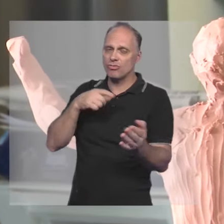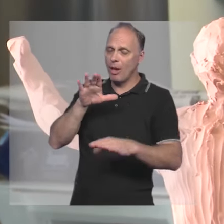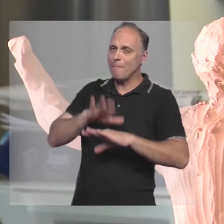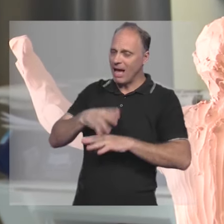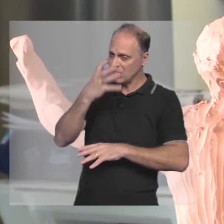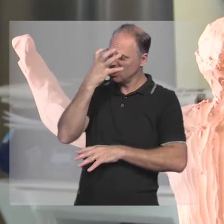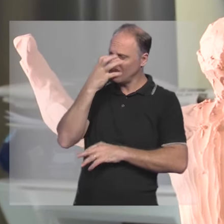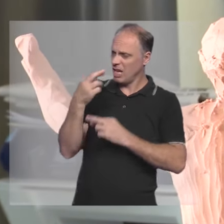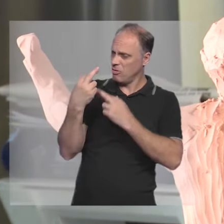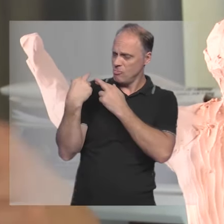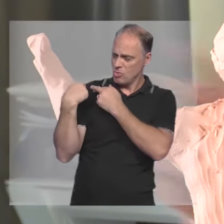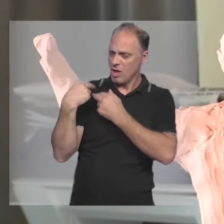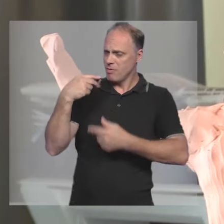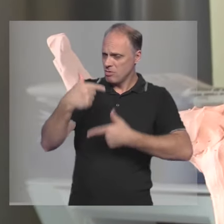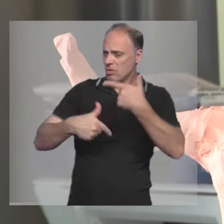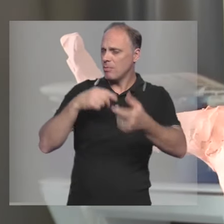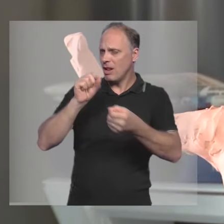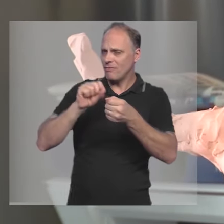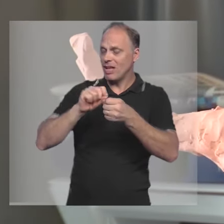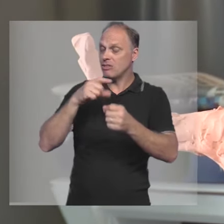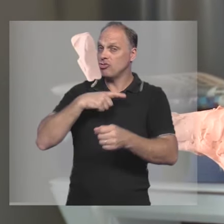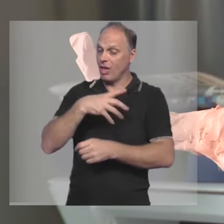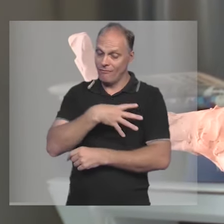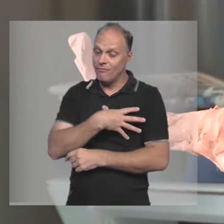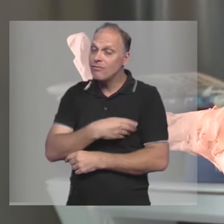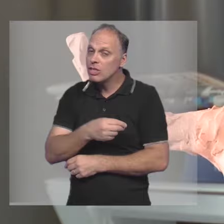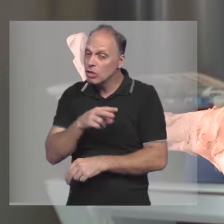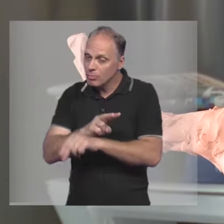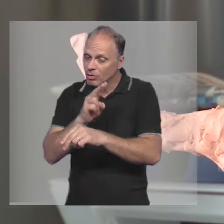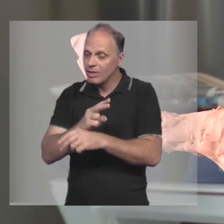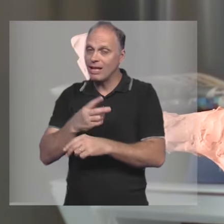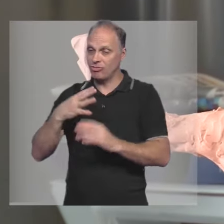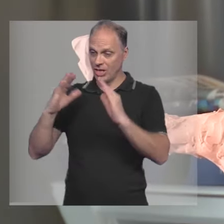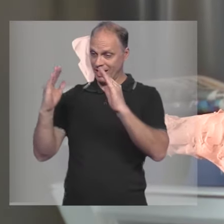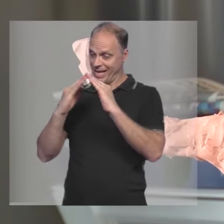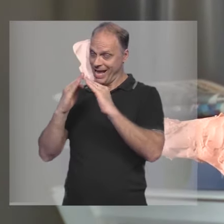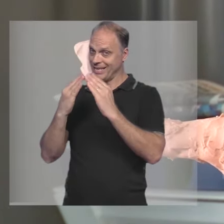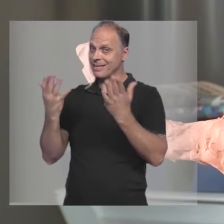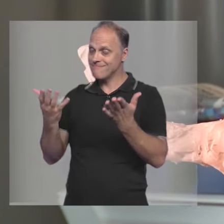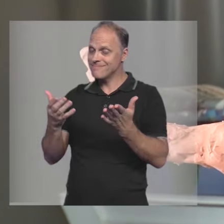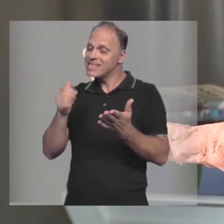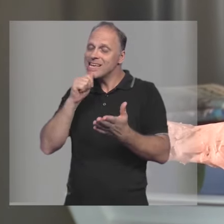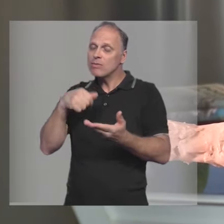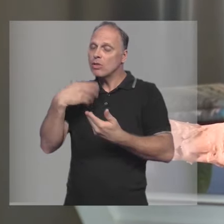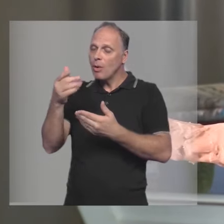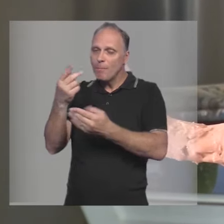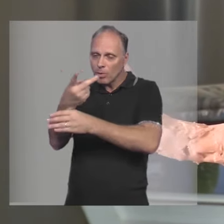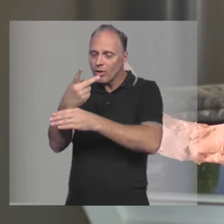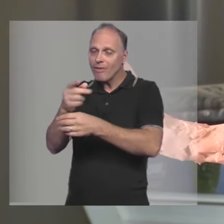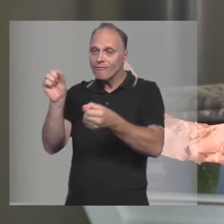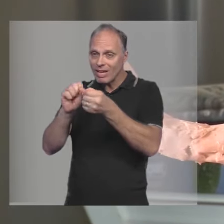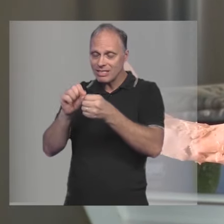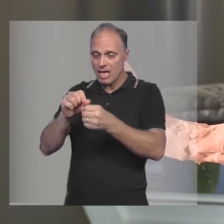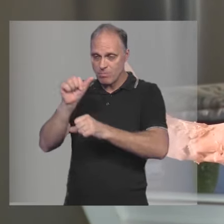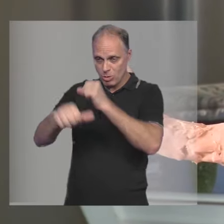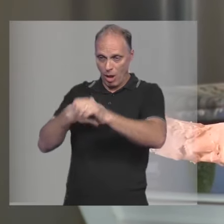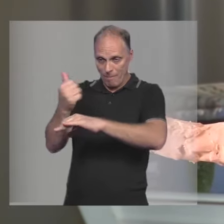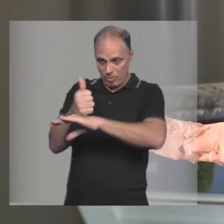as coisas muito mais a sério, eu tinha filho para sustentar, eu tinha casa para manter. E aí quando eu busquei essa